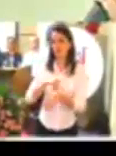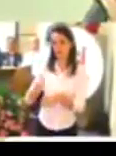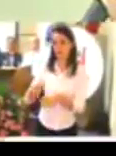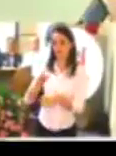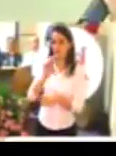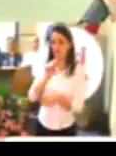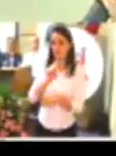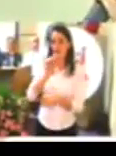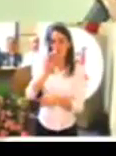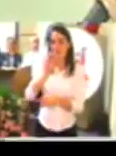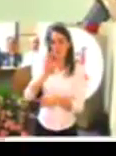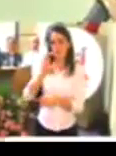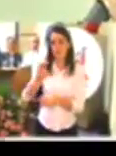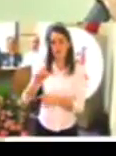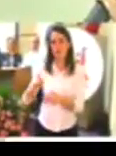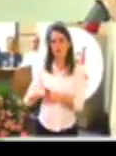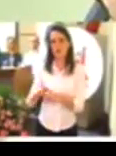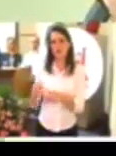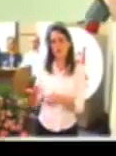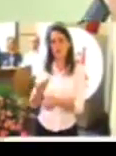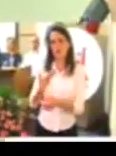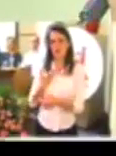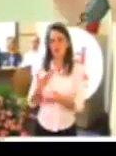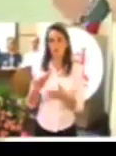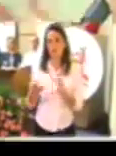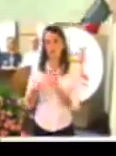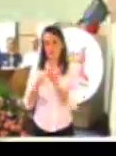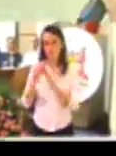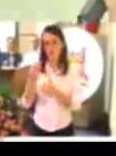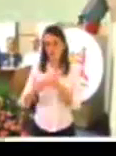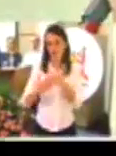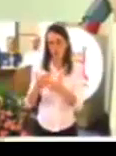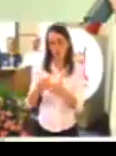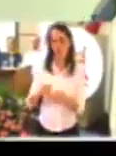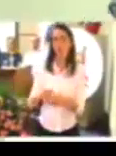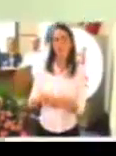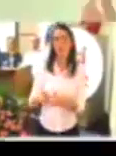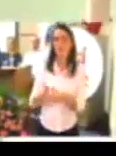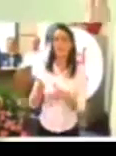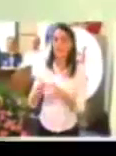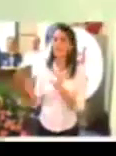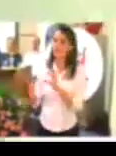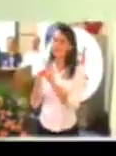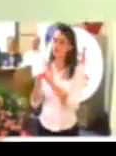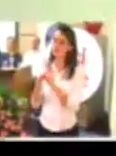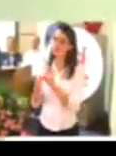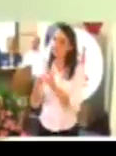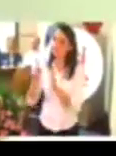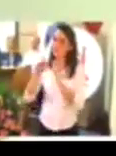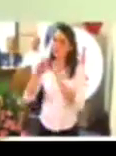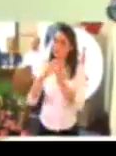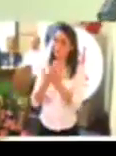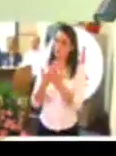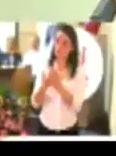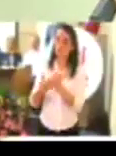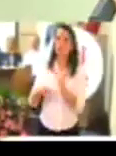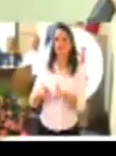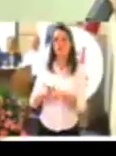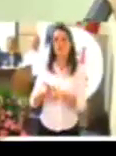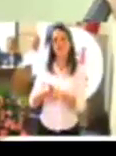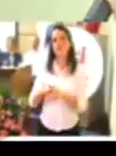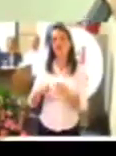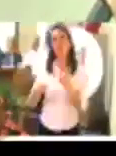presidente da OABC, que é grande parceiro nessa caminhada. Inclusive, teremos ações em conjunto, justamente voltadas para as